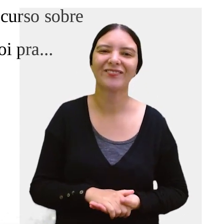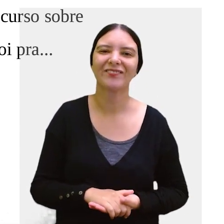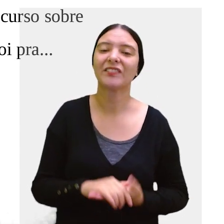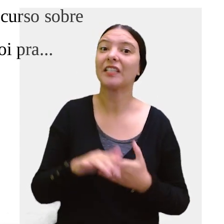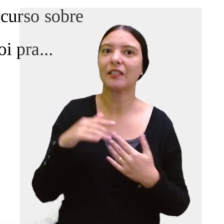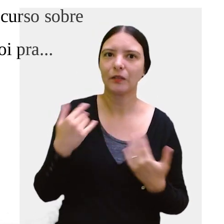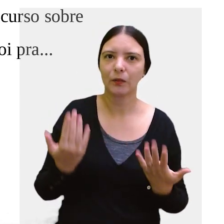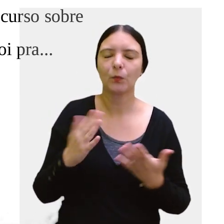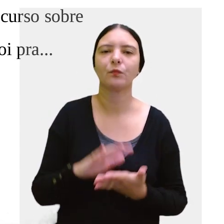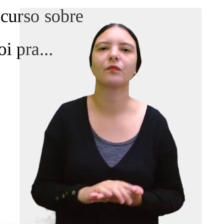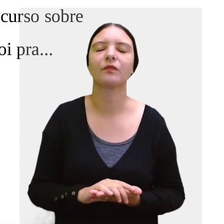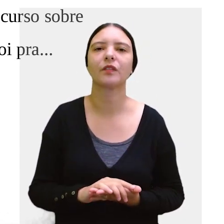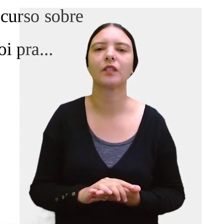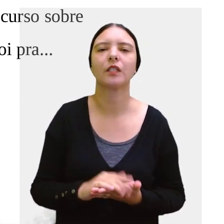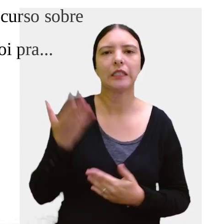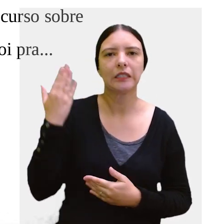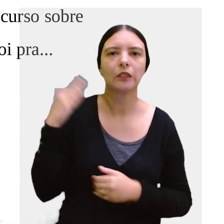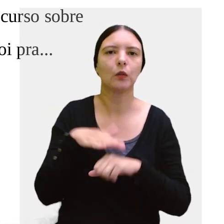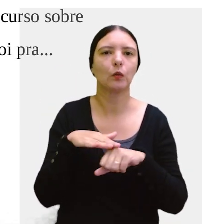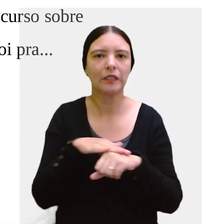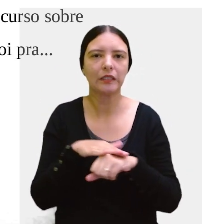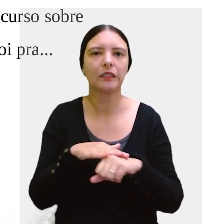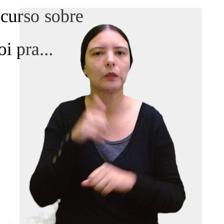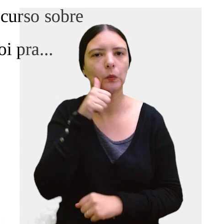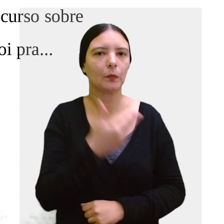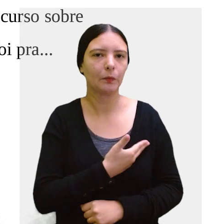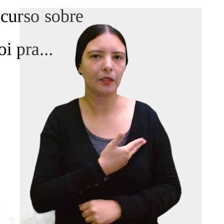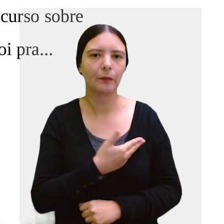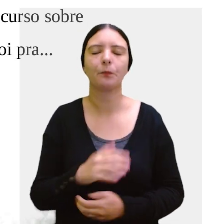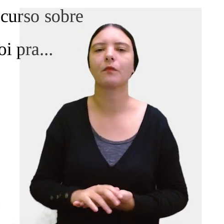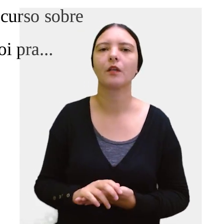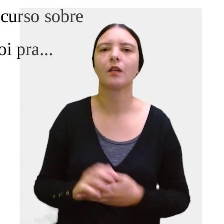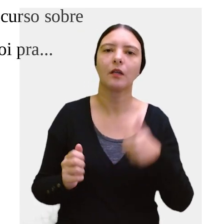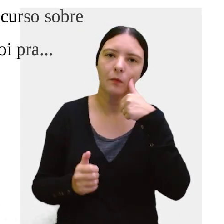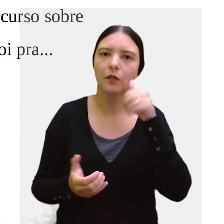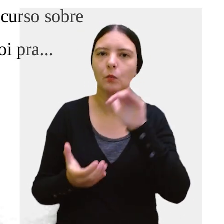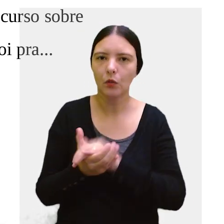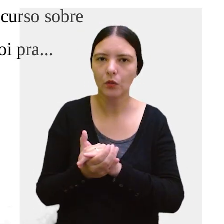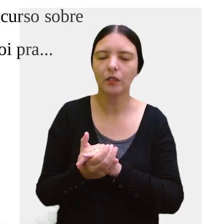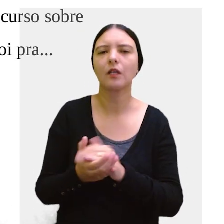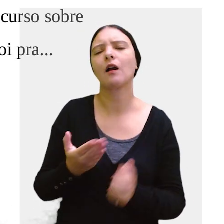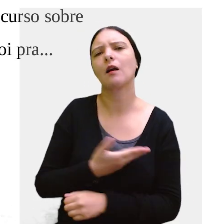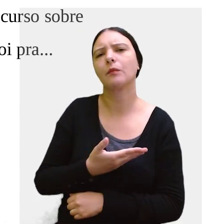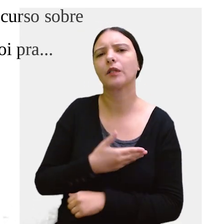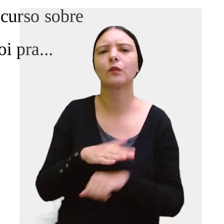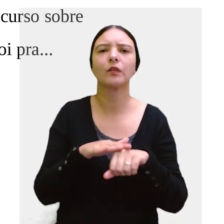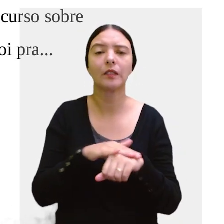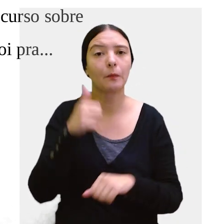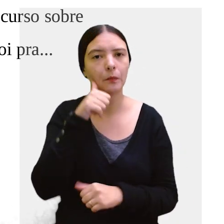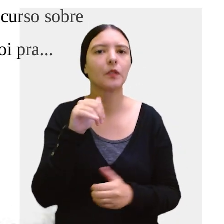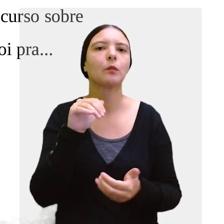Teve uma vez que eu estava conversando com uma amiga, minha esposa e eu estávamos conversando com uma amiga. Minha